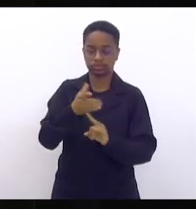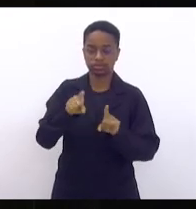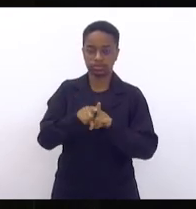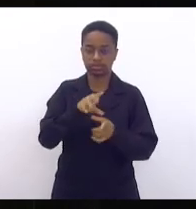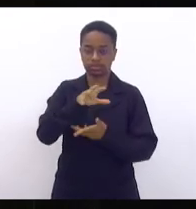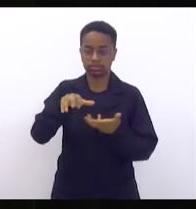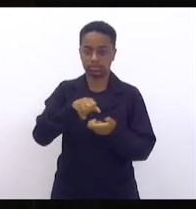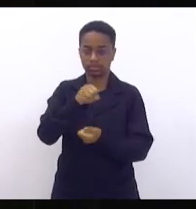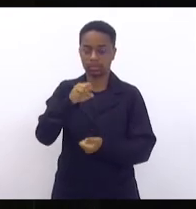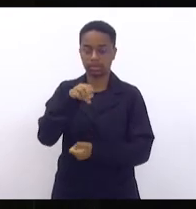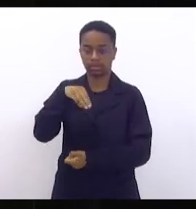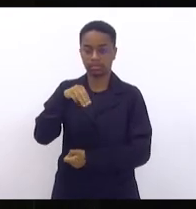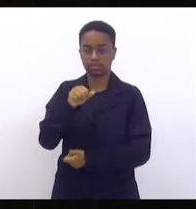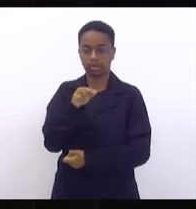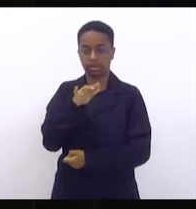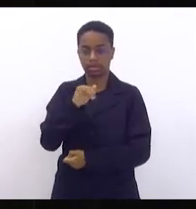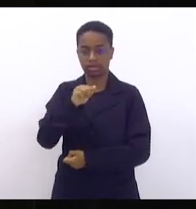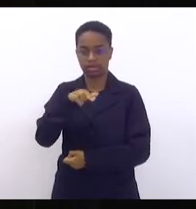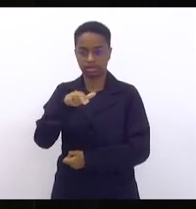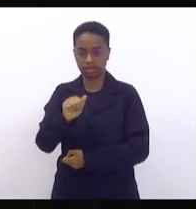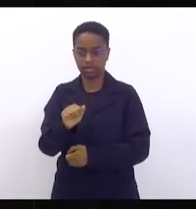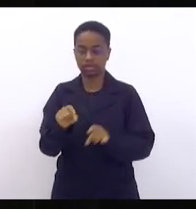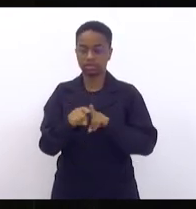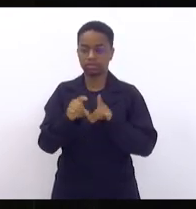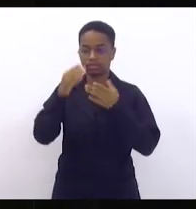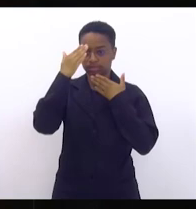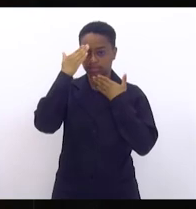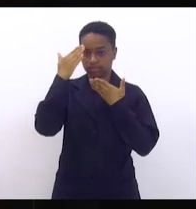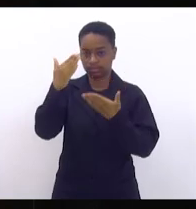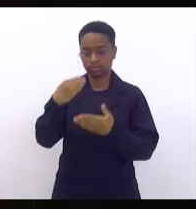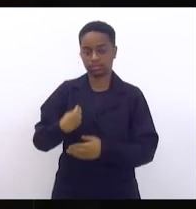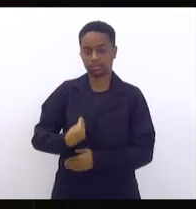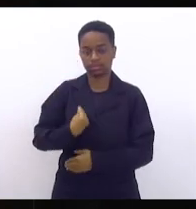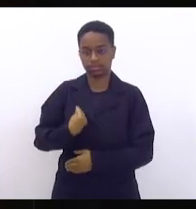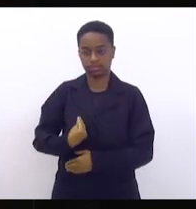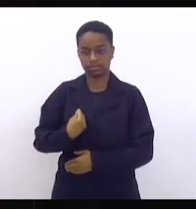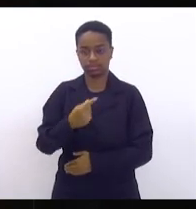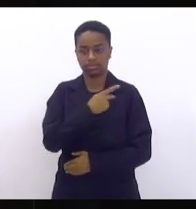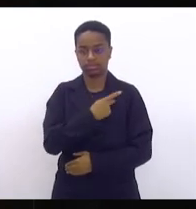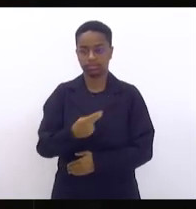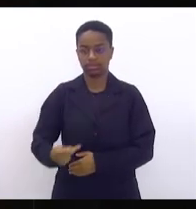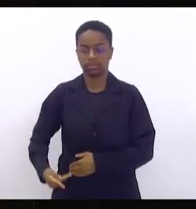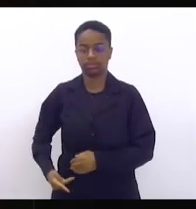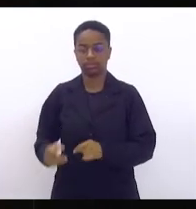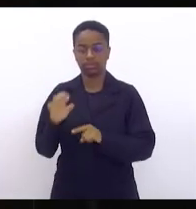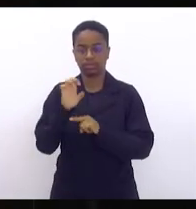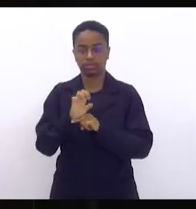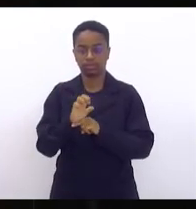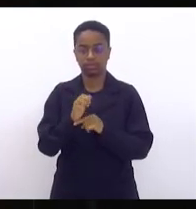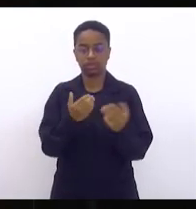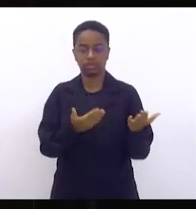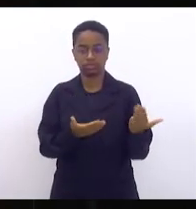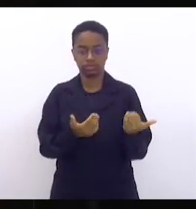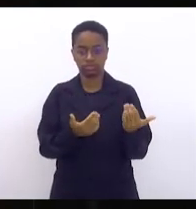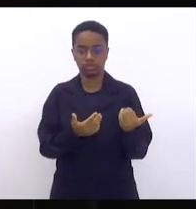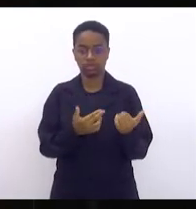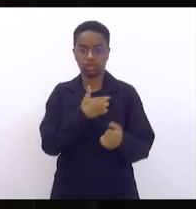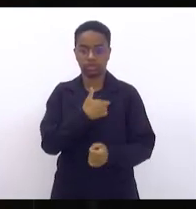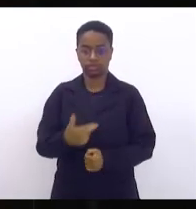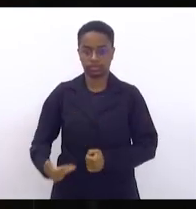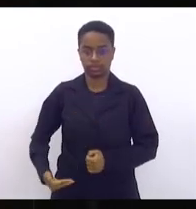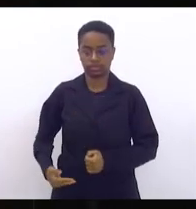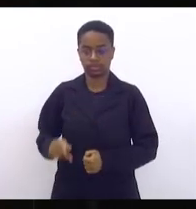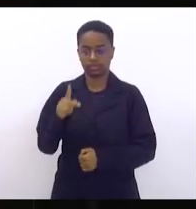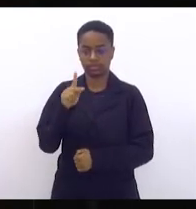céus a senhora Mariana Maia nossos agradecimentos a presença do presidente estadual da juventude republicanos